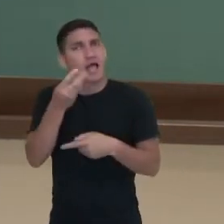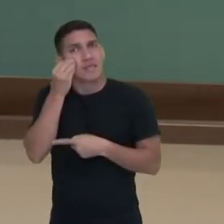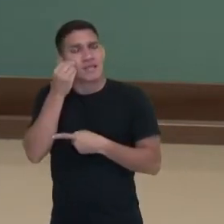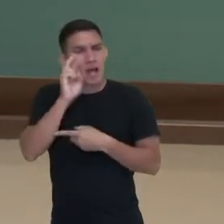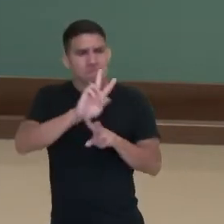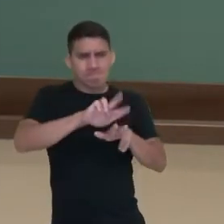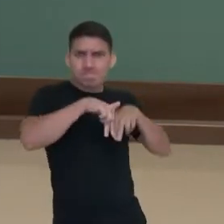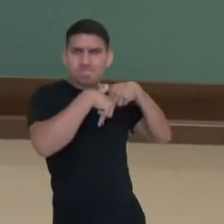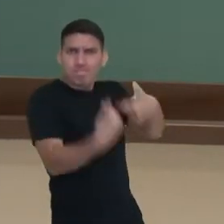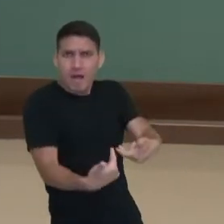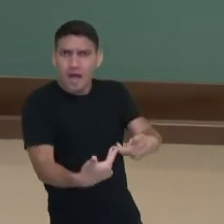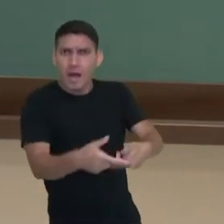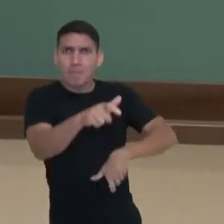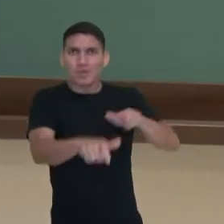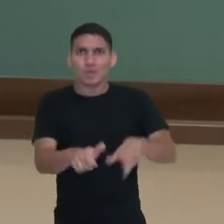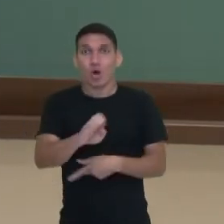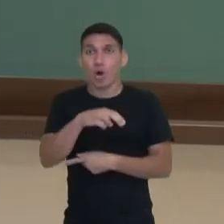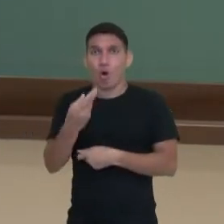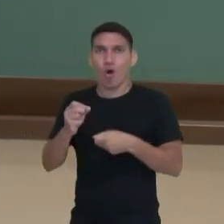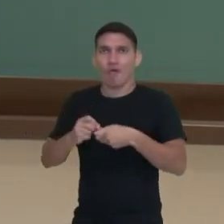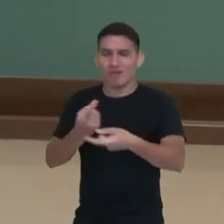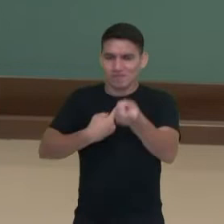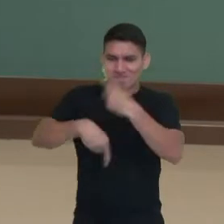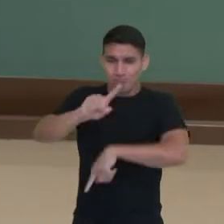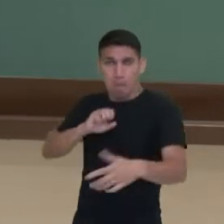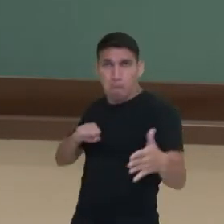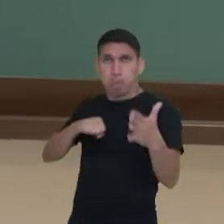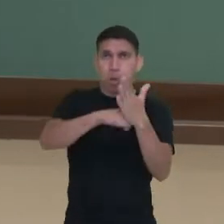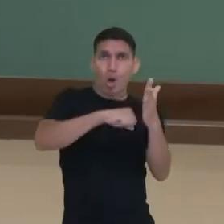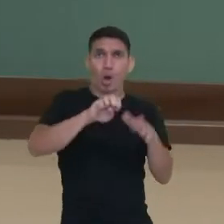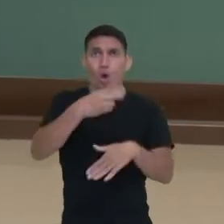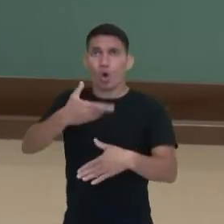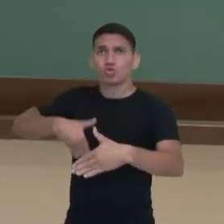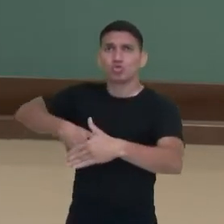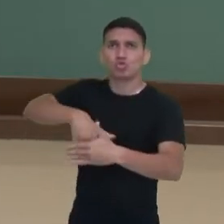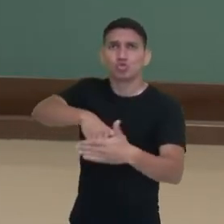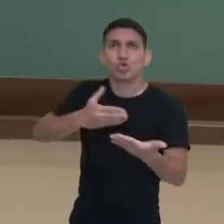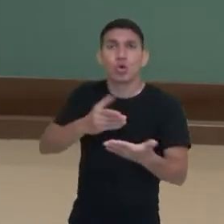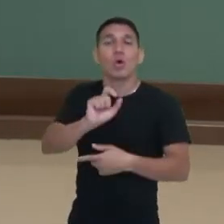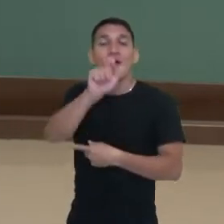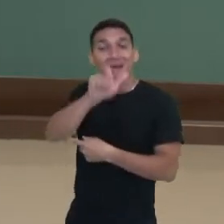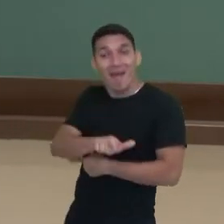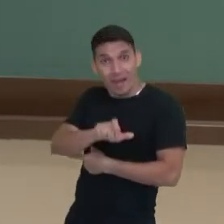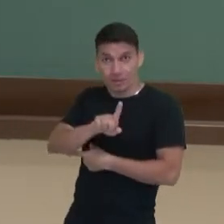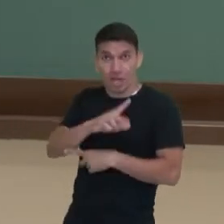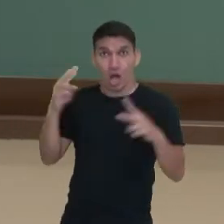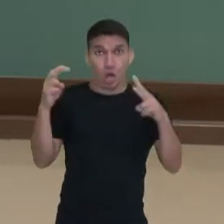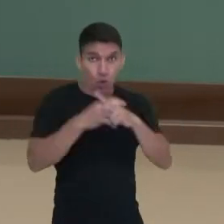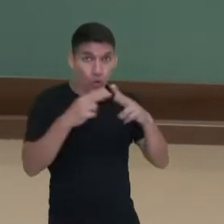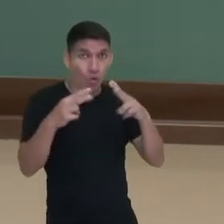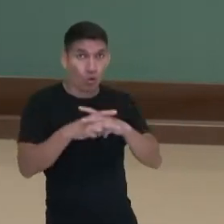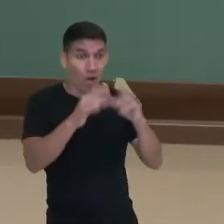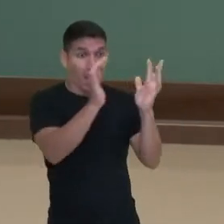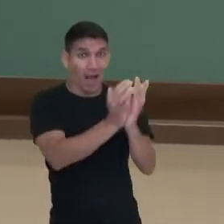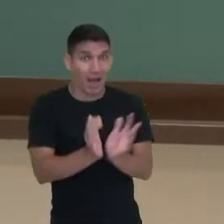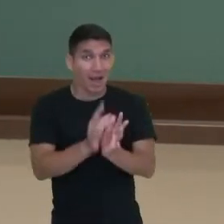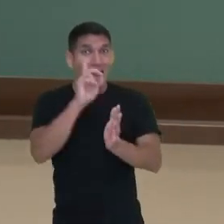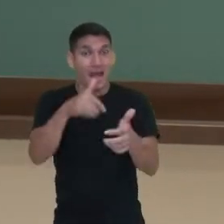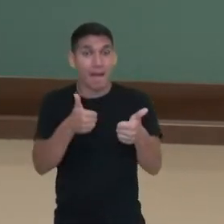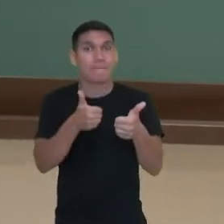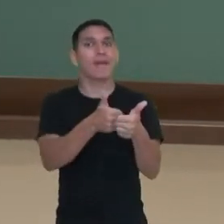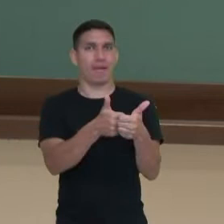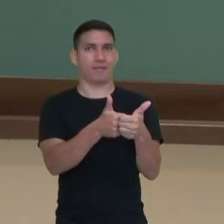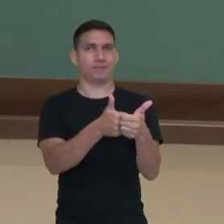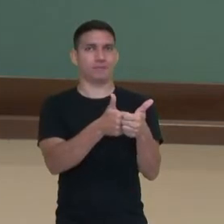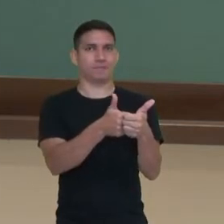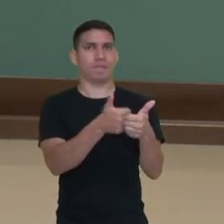derrubar o adversário, ou aplicar um golpe com um soco, com um chute, essa luta a gente vai classificá-la como uma luta de curta